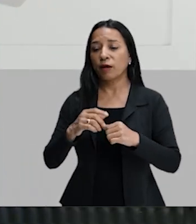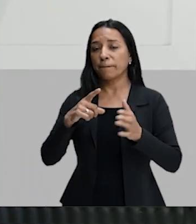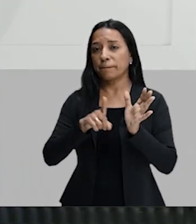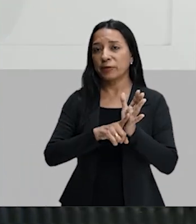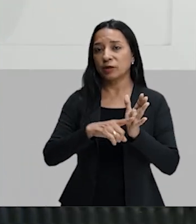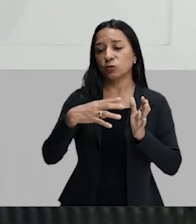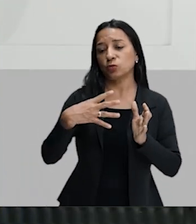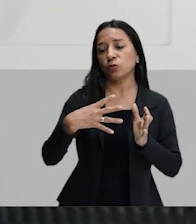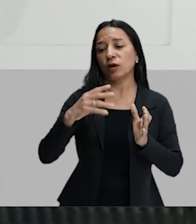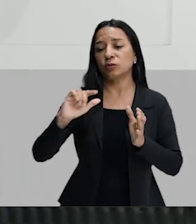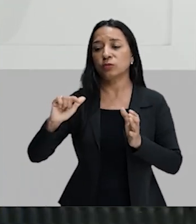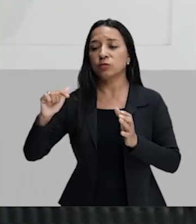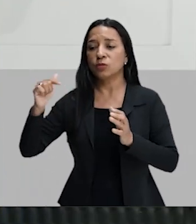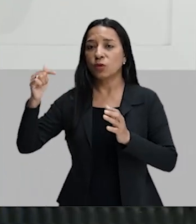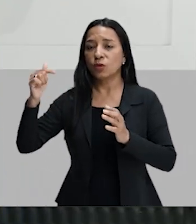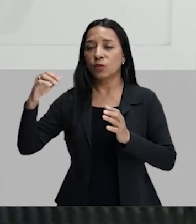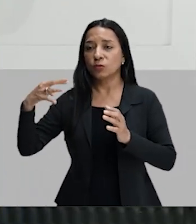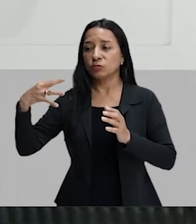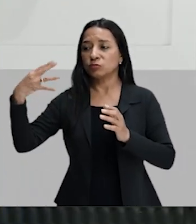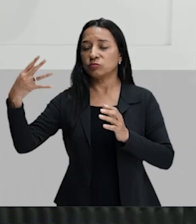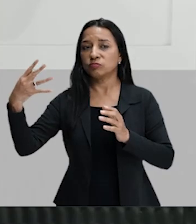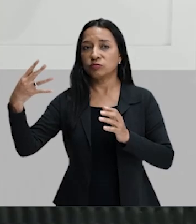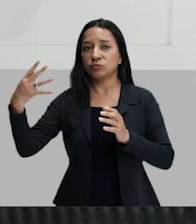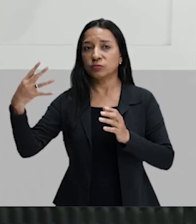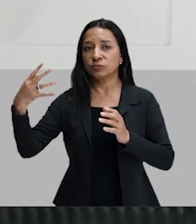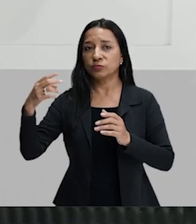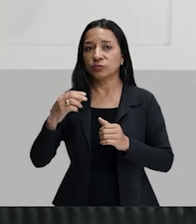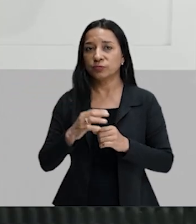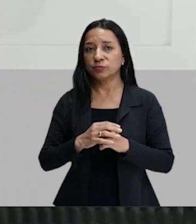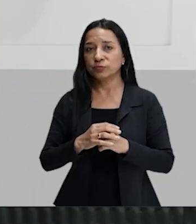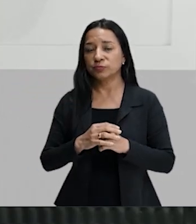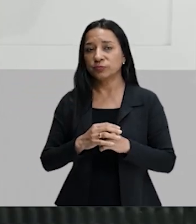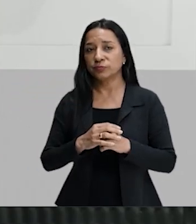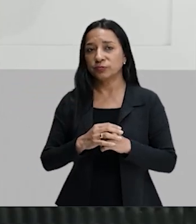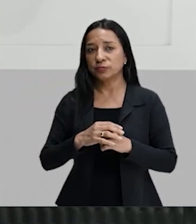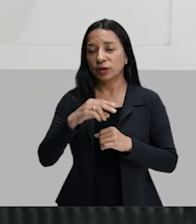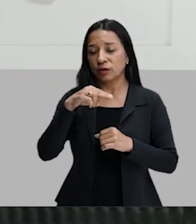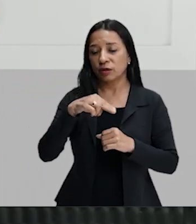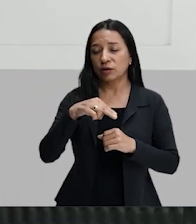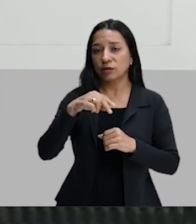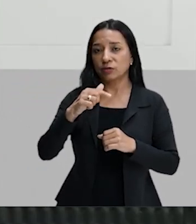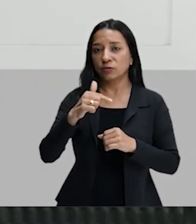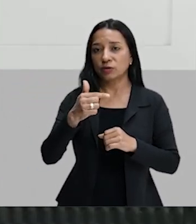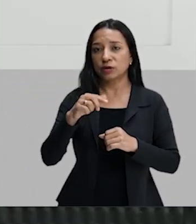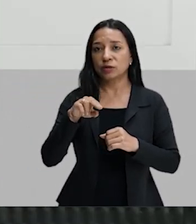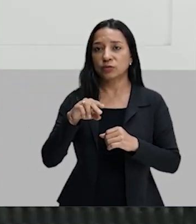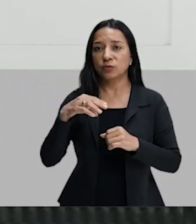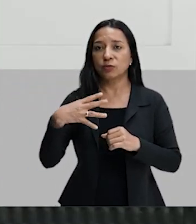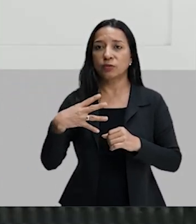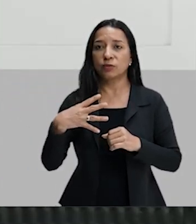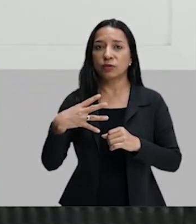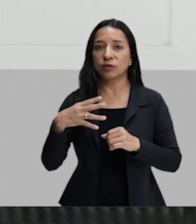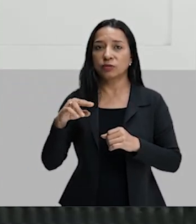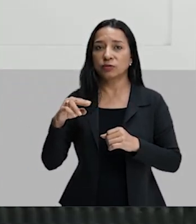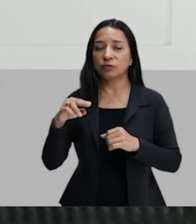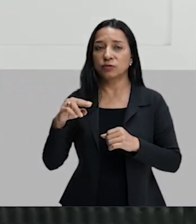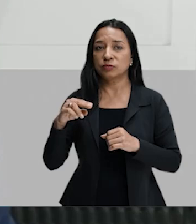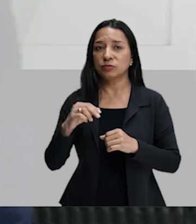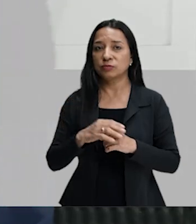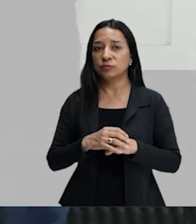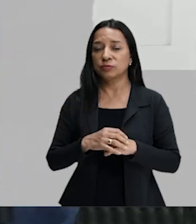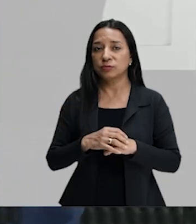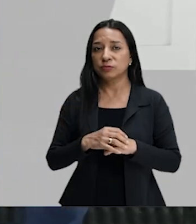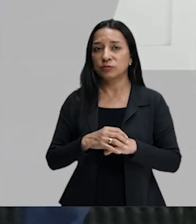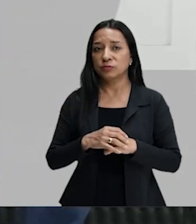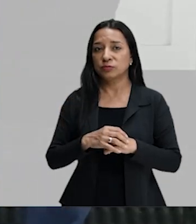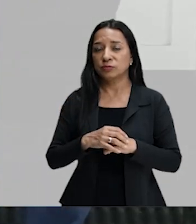Aí você vai ter n ao quadrado igual a 4. Não é isso? Aí você vai ter que o